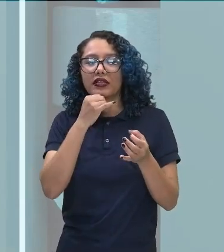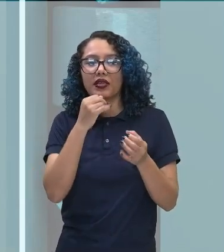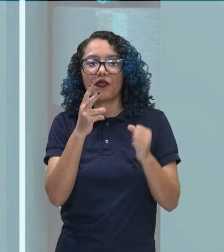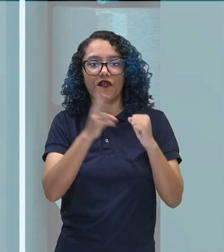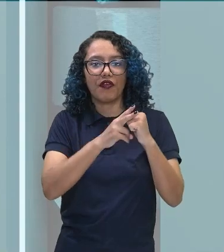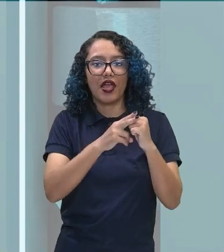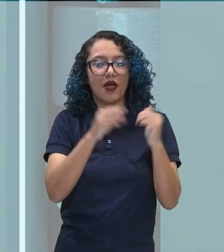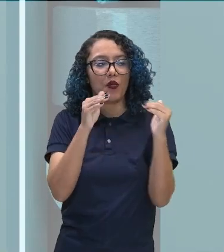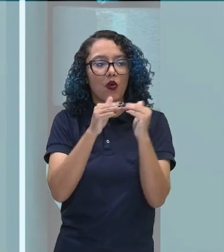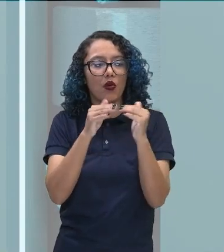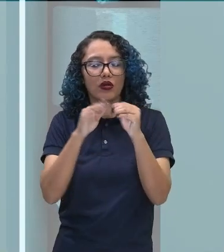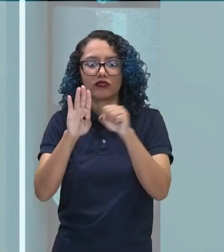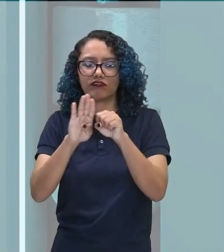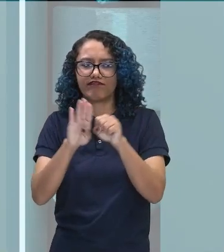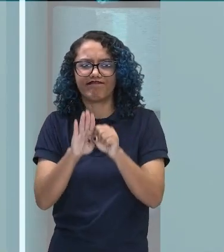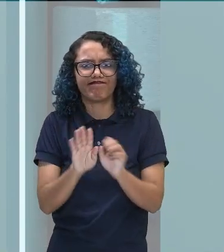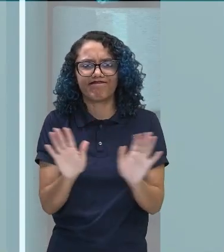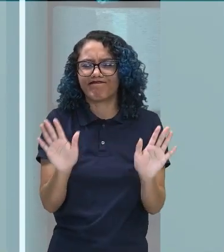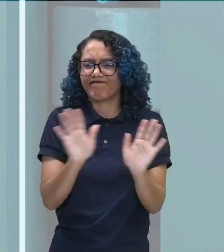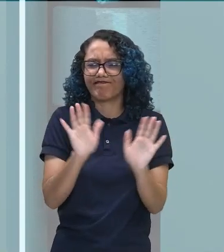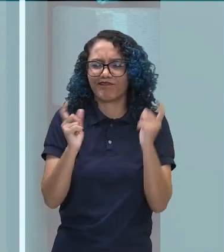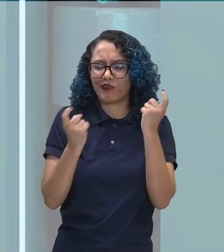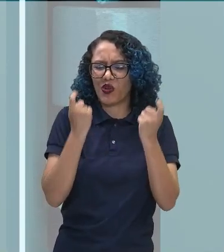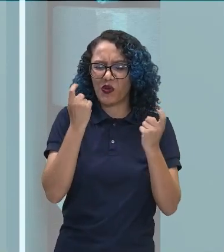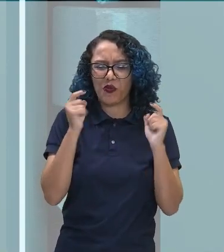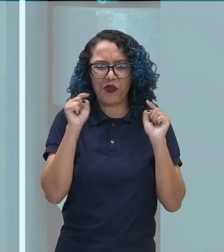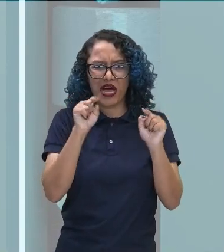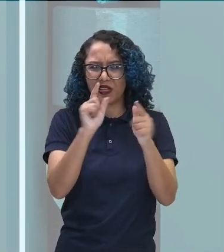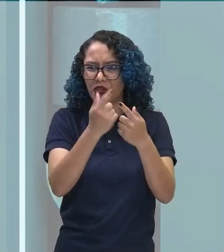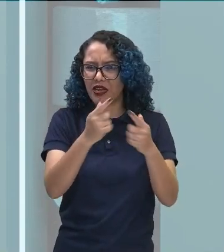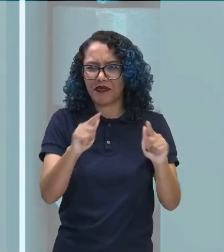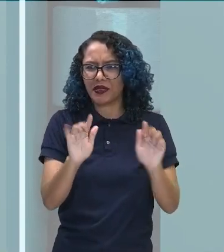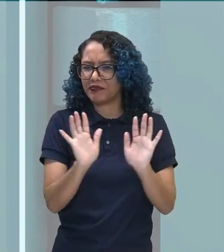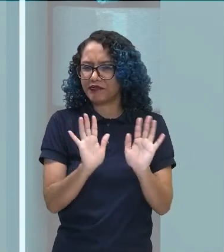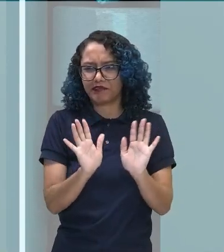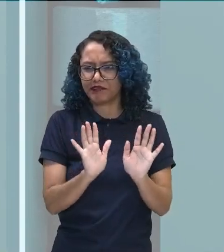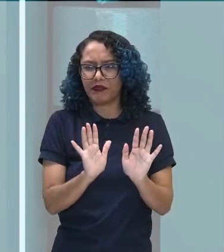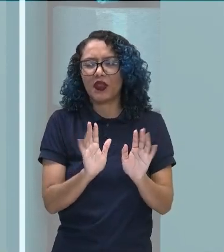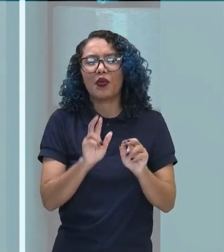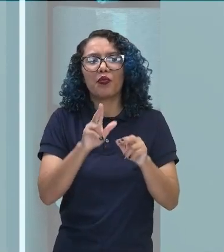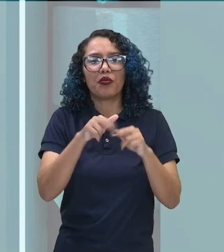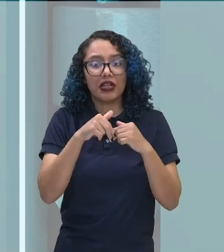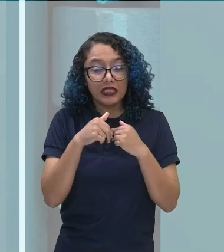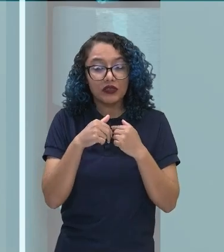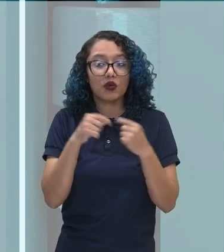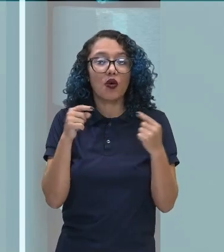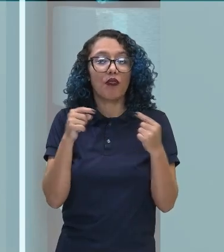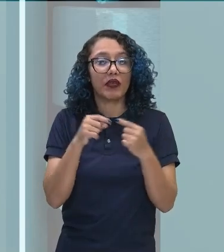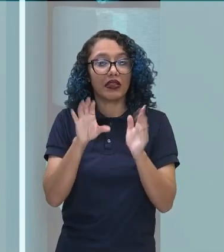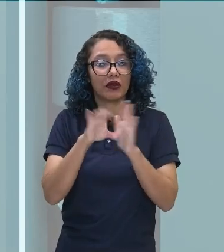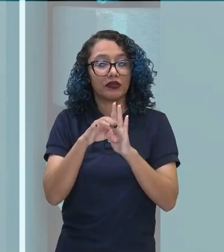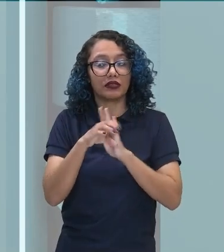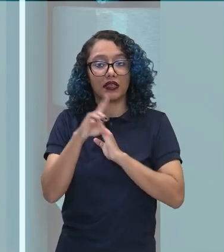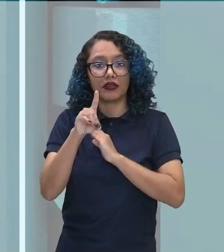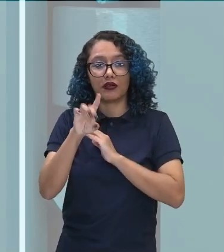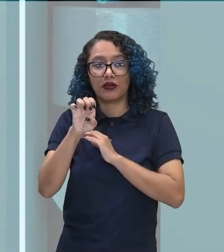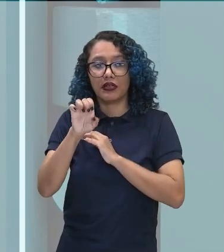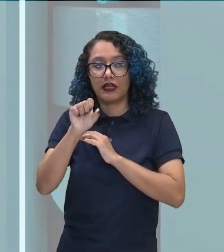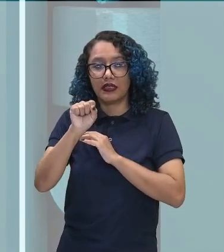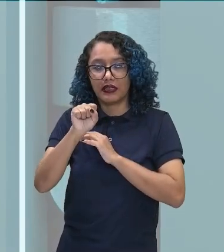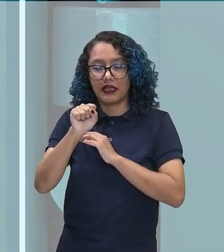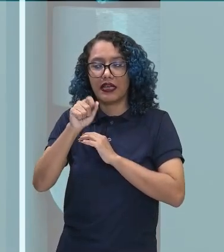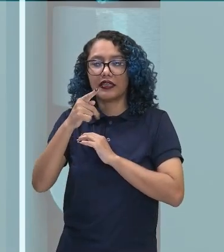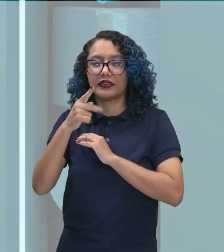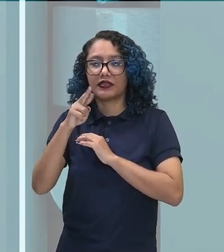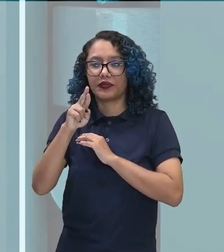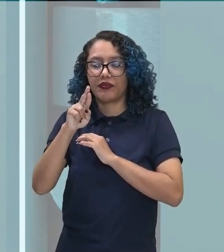o substantivo. Não há essa preocupação, por isso é despretensiosa. Não tenho a pretensão de falar dentro